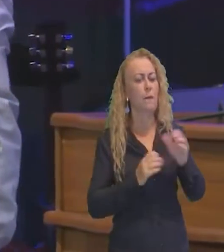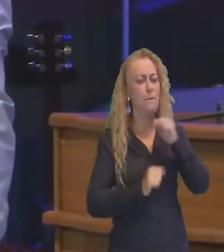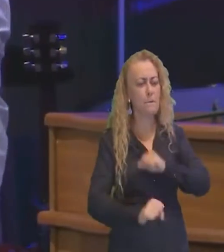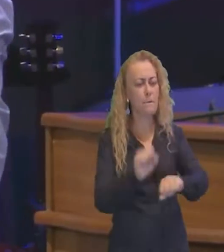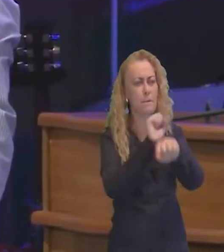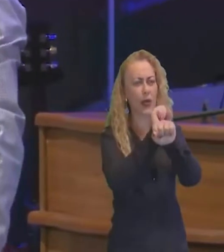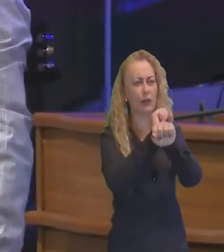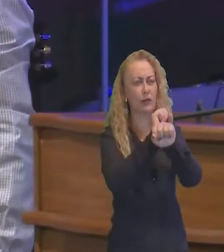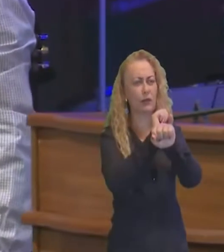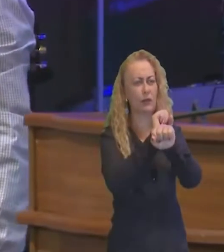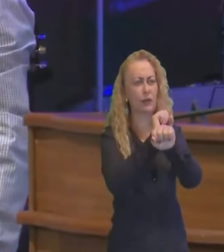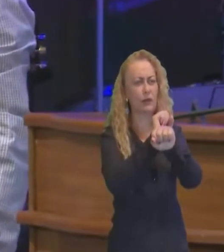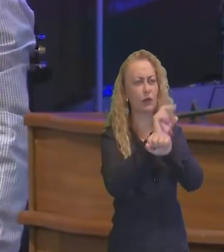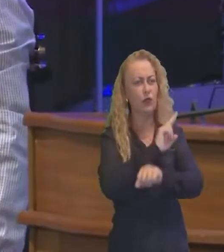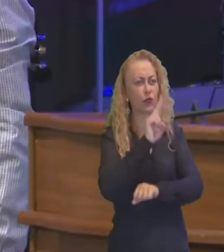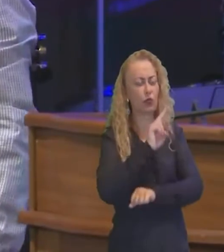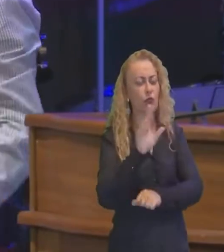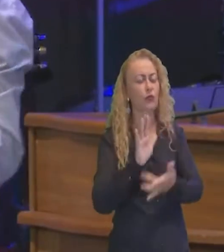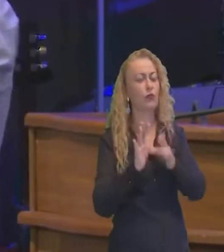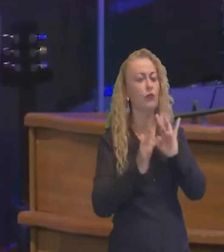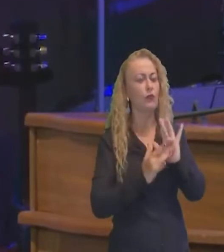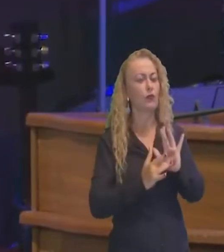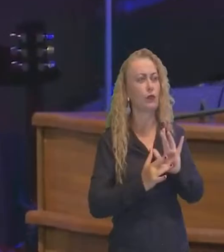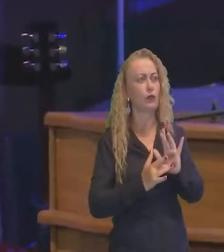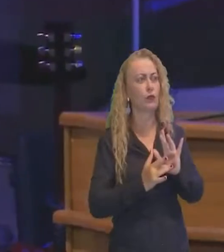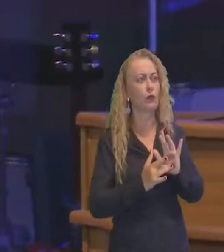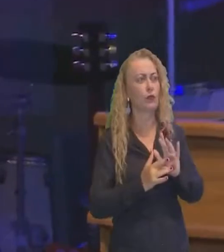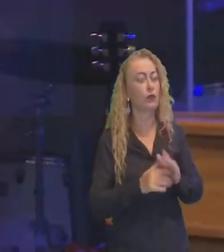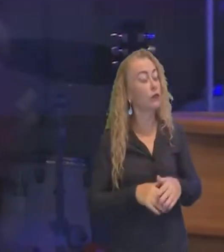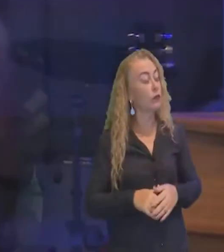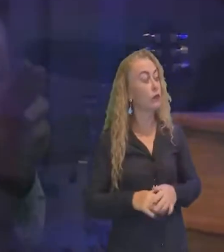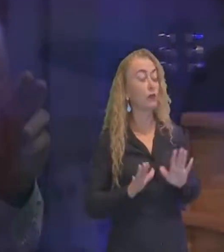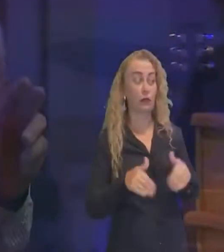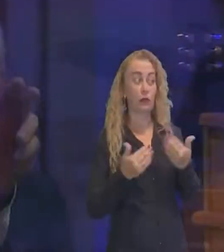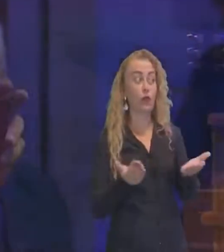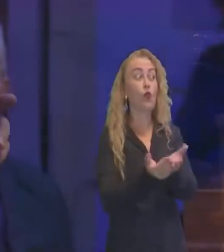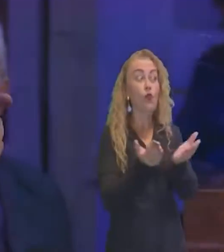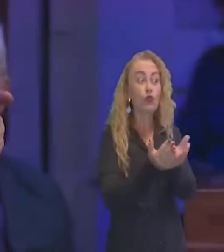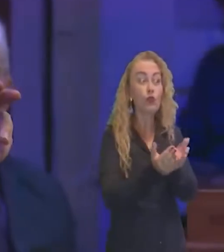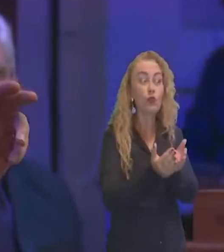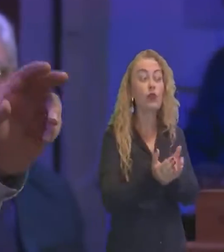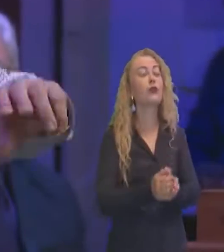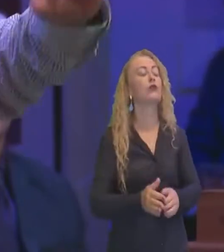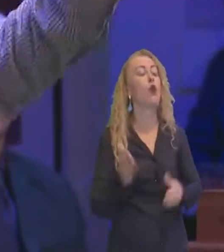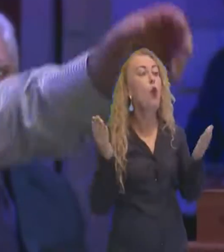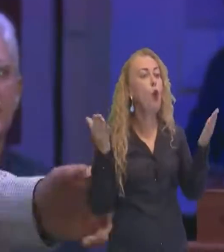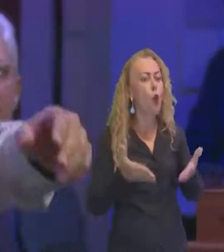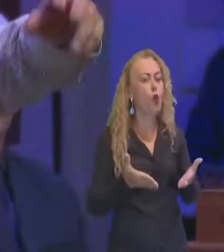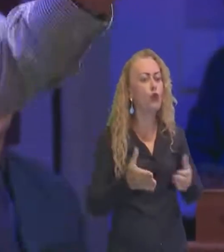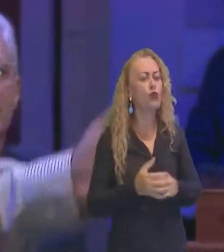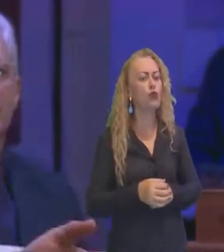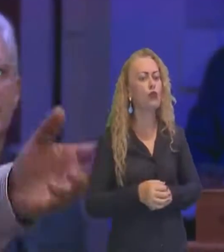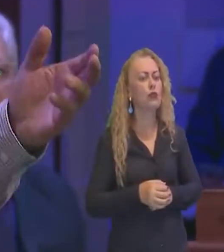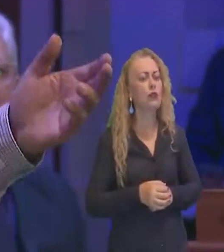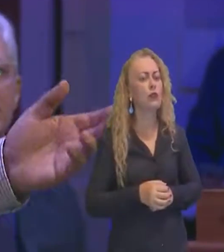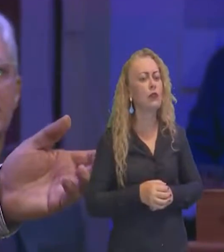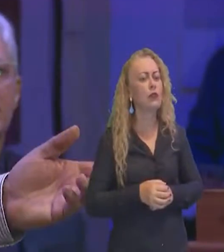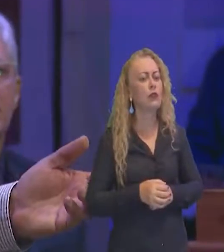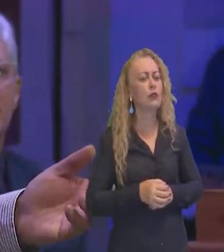Pare em nome de Jesus. Aliás, os crentes hoje estão lidando com